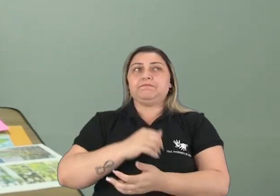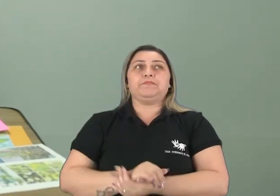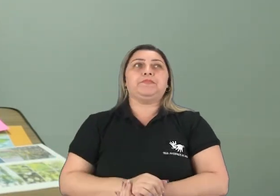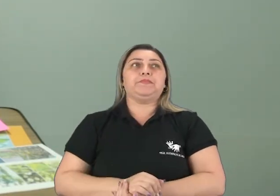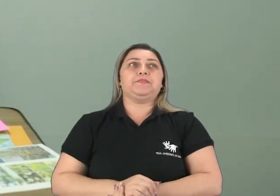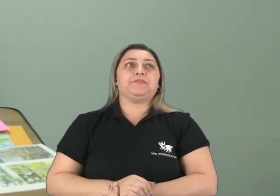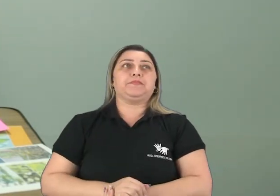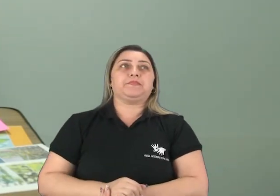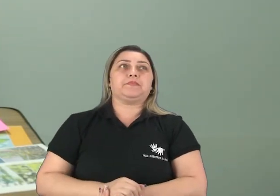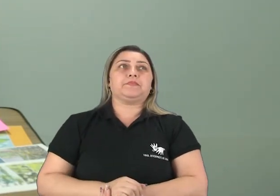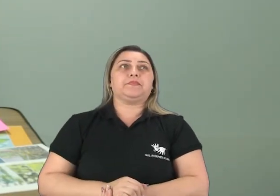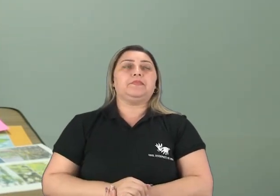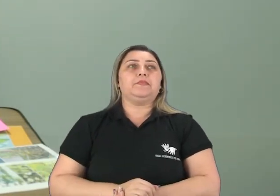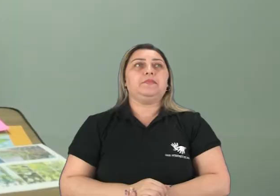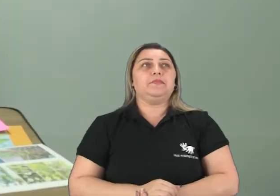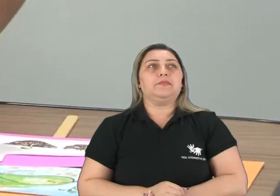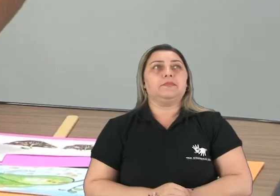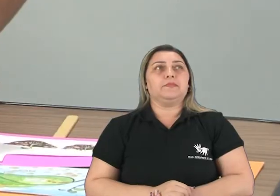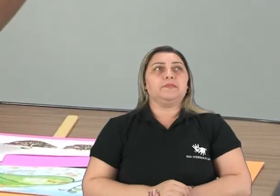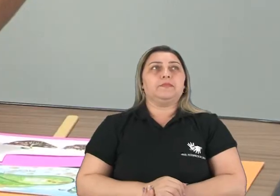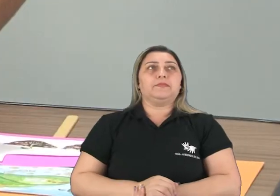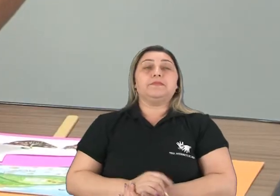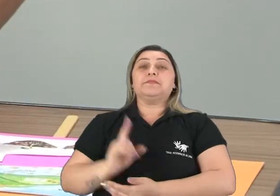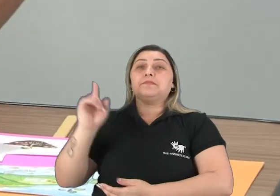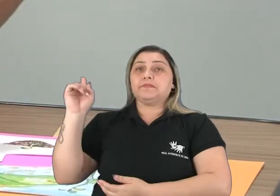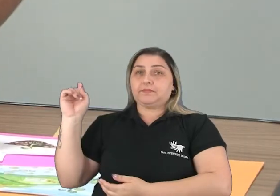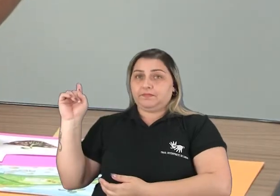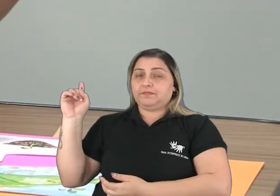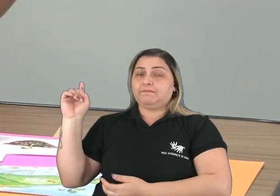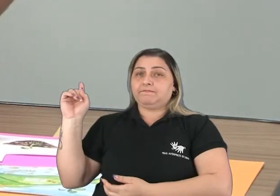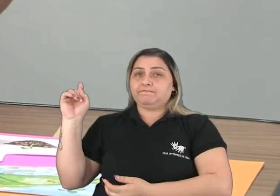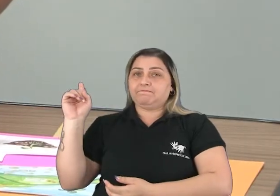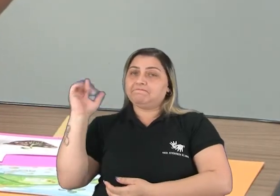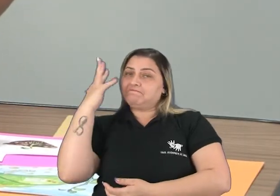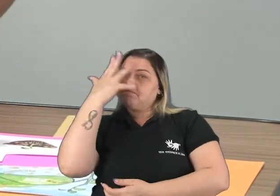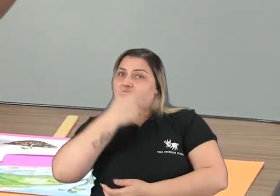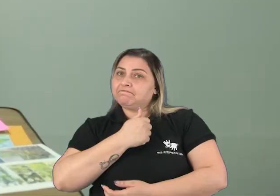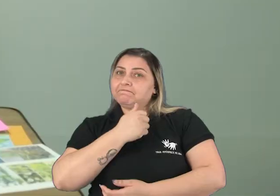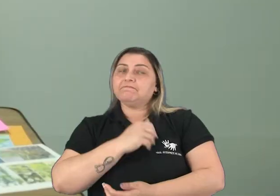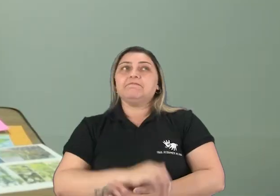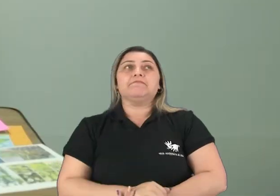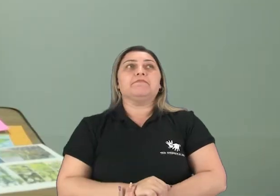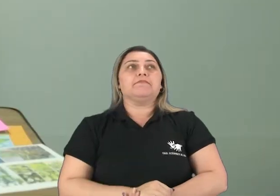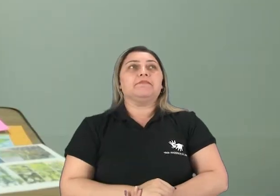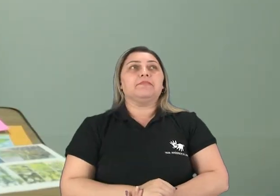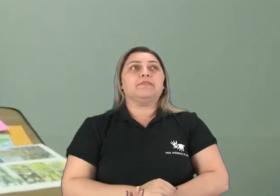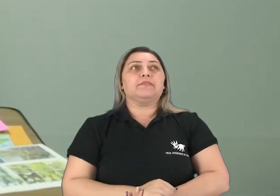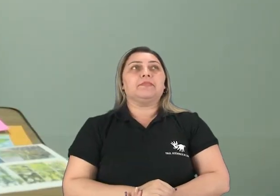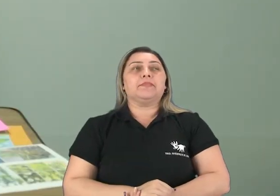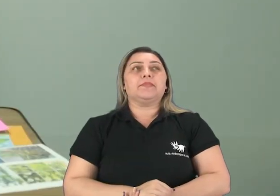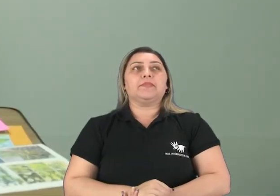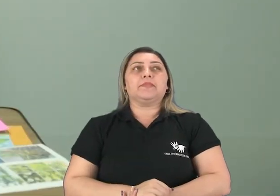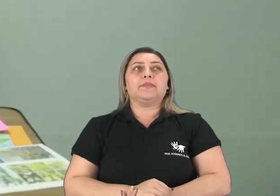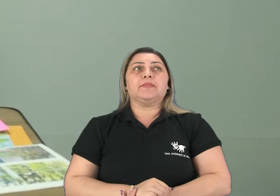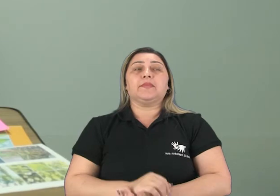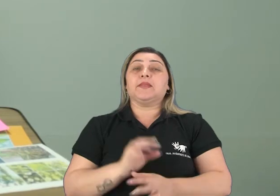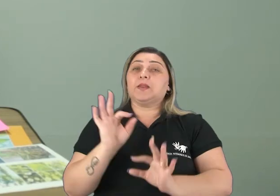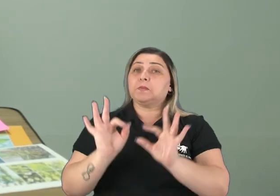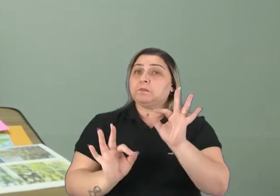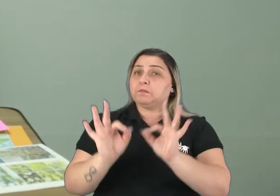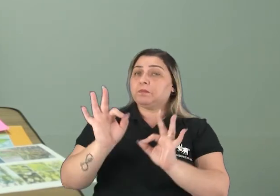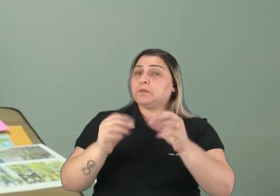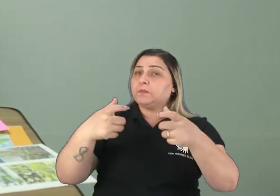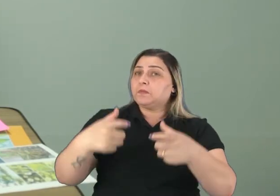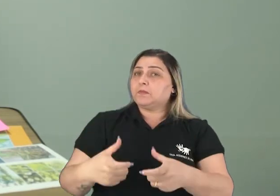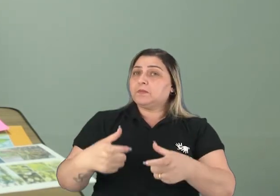ornamentar o ambiente. Eu tenho aqui essa plantinha que é bem bonita, e ela serve para ornamentar,